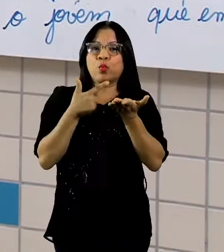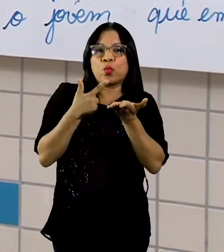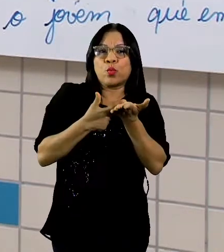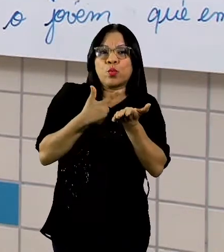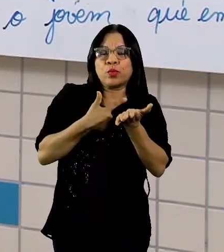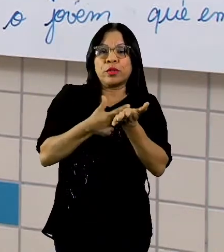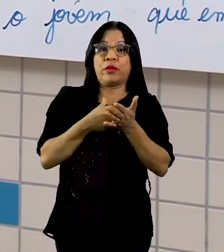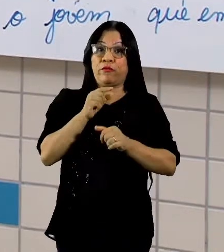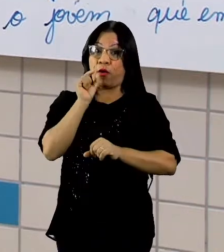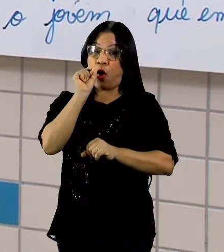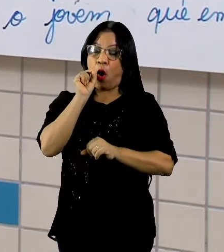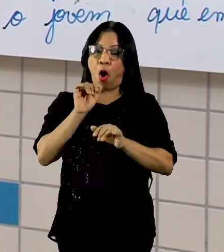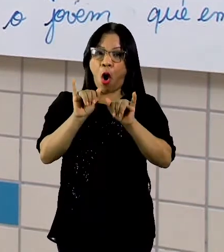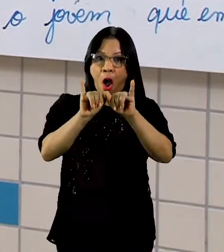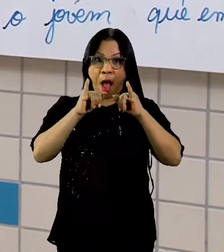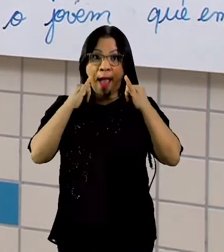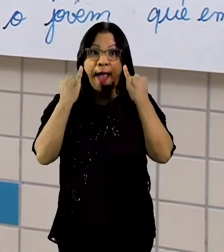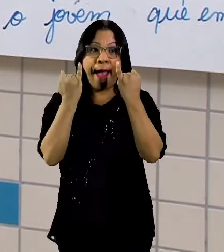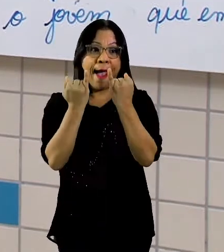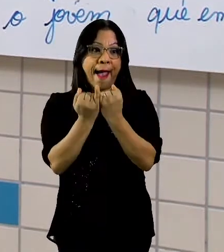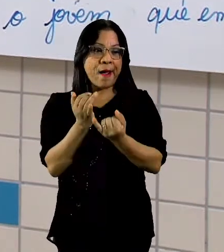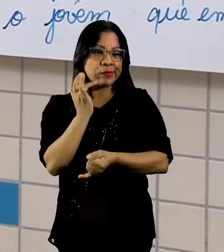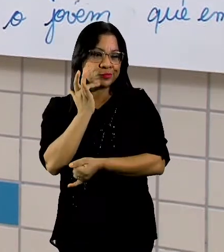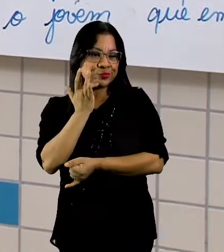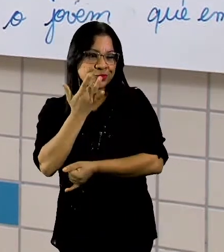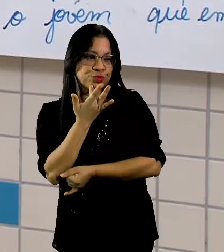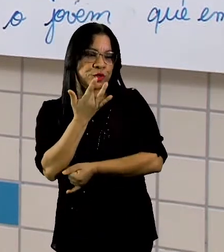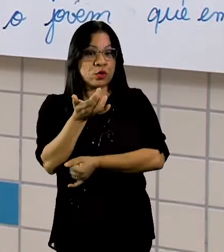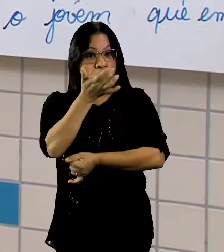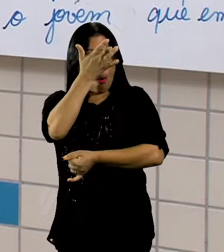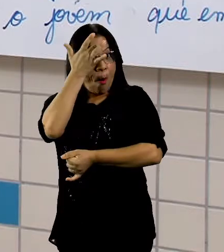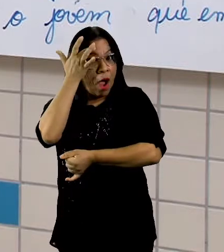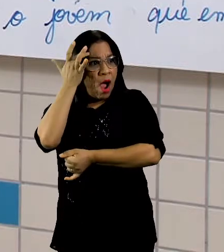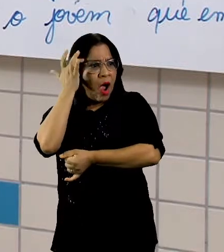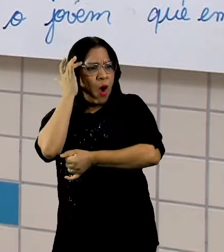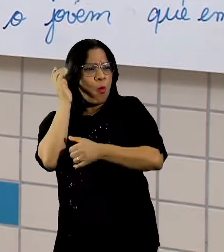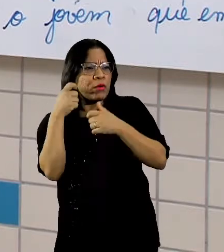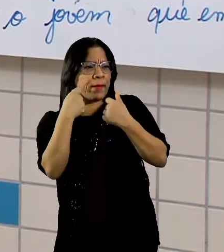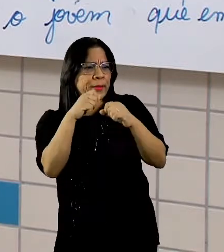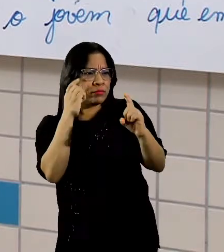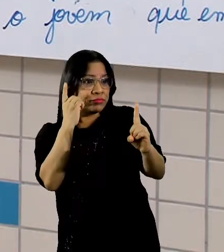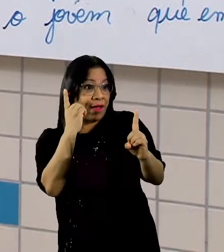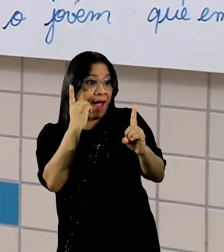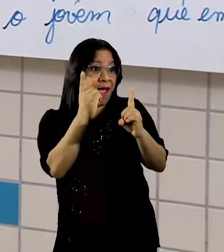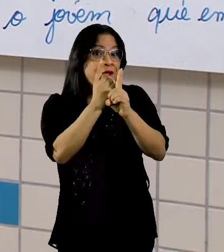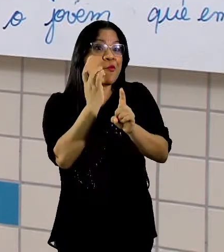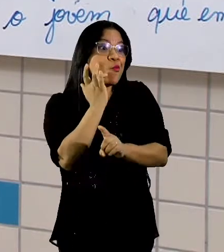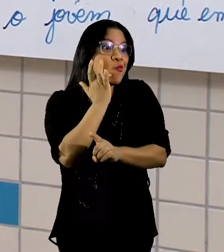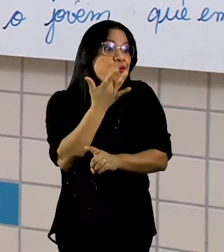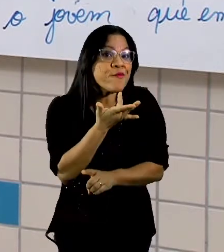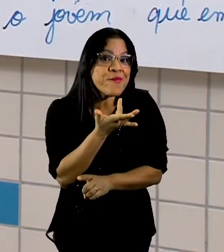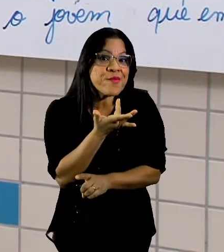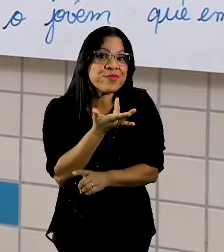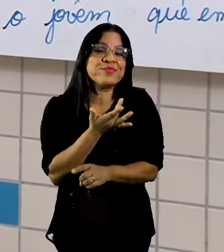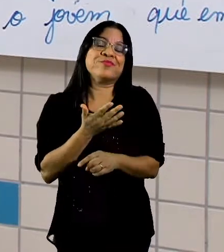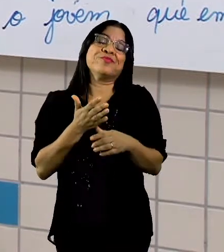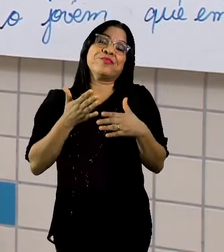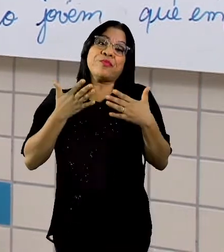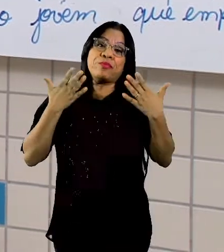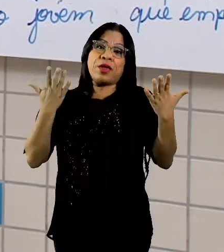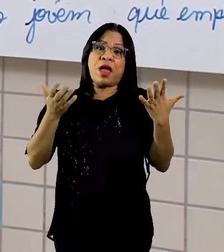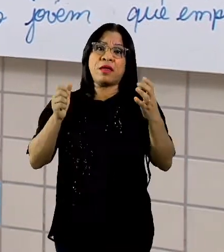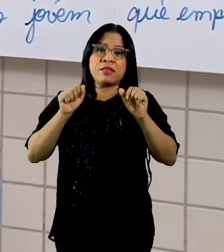do Tesouro, alguém precisa encontrar um tesouro. E o